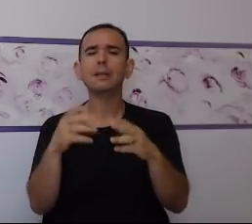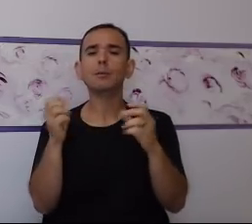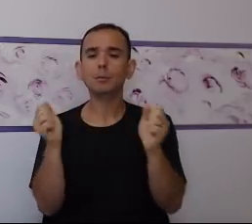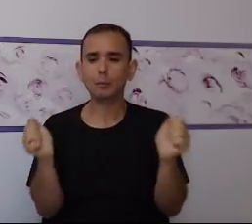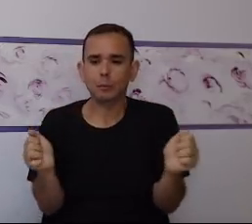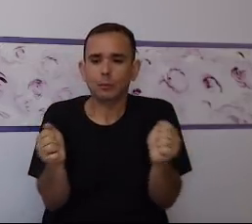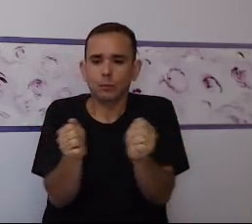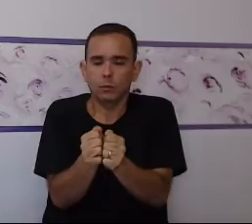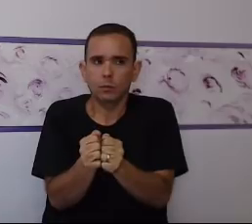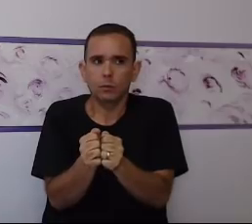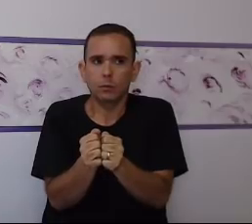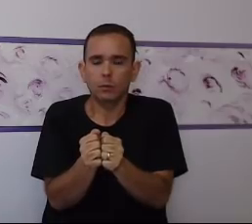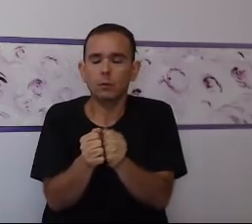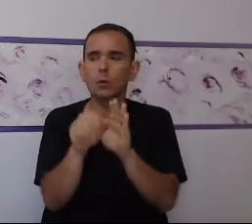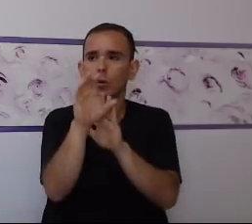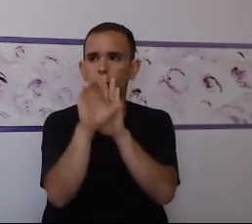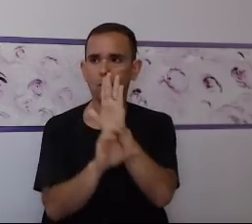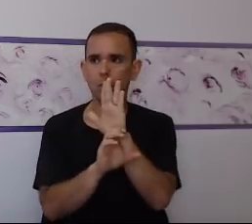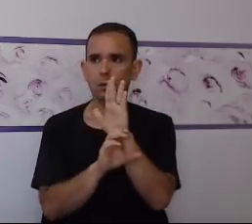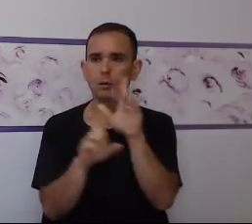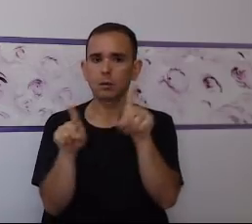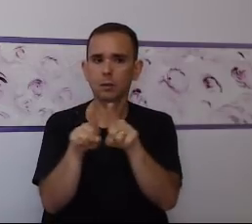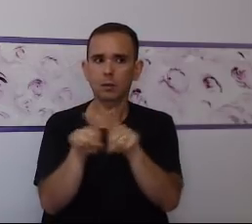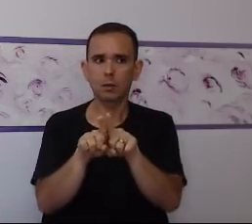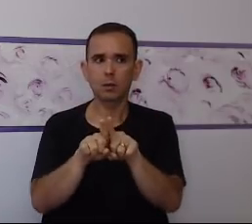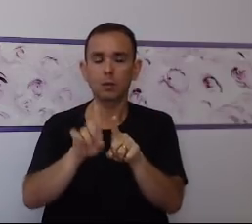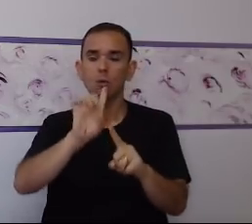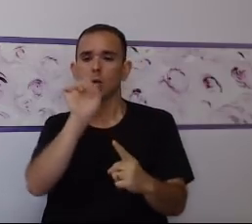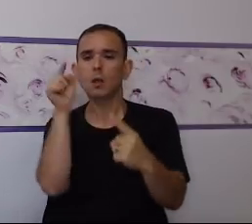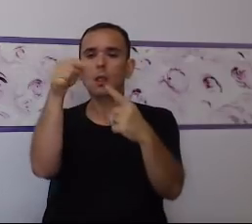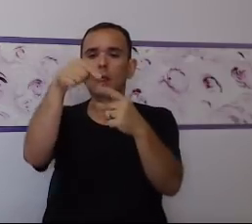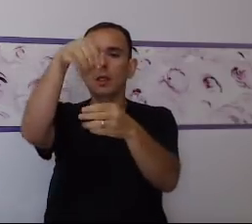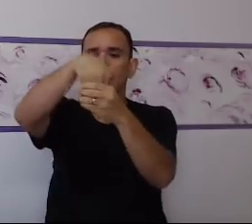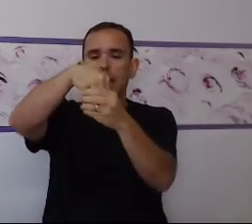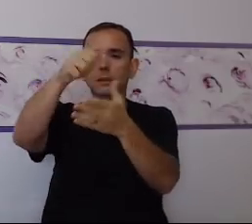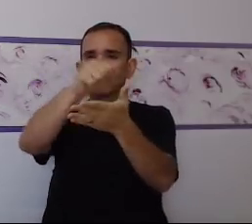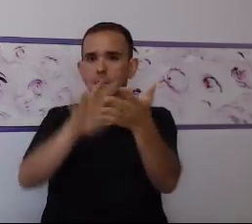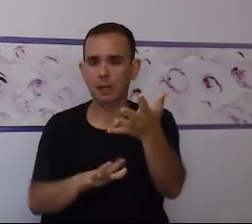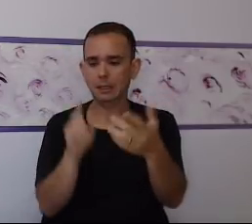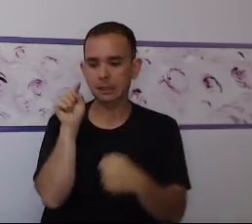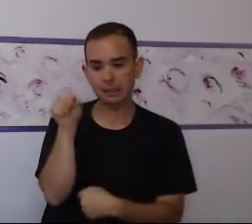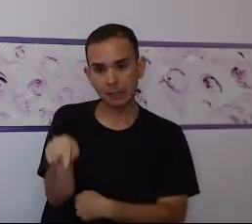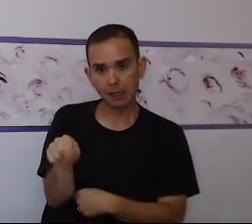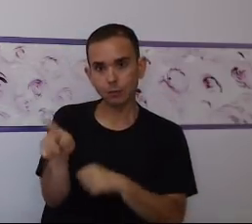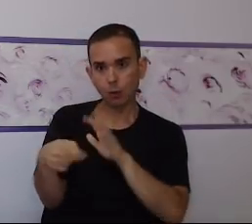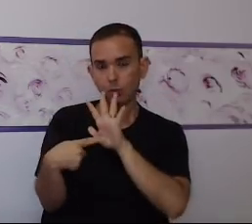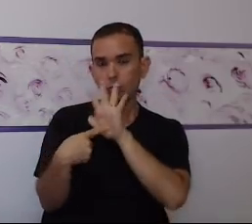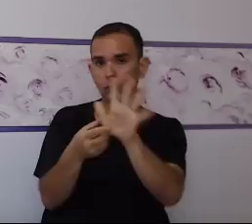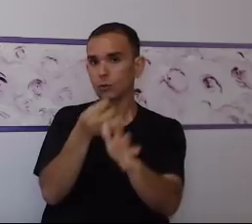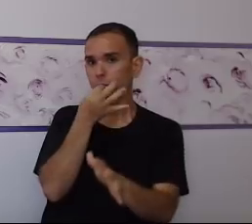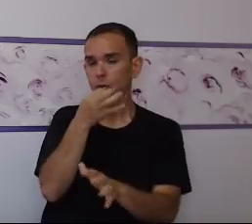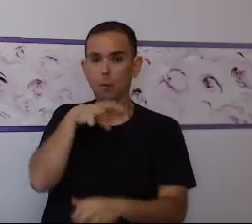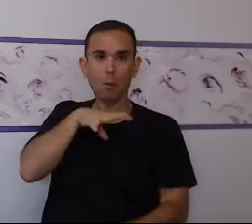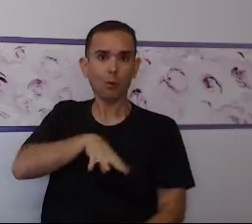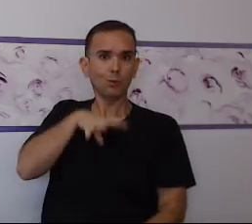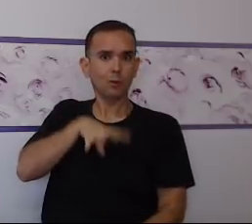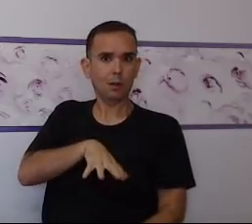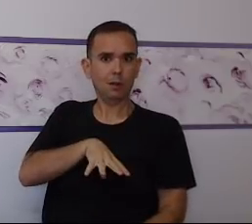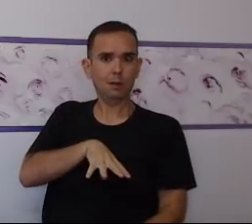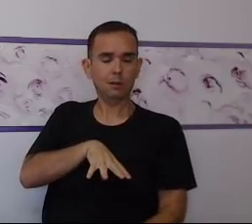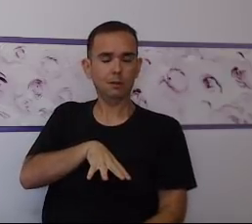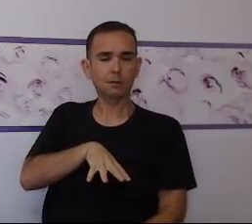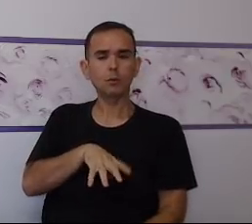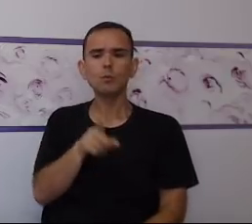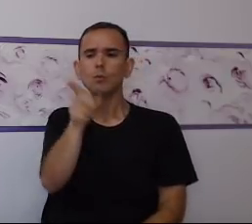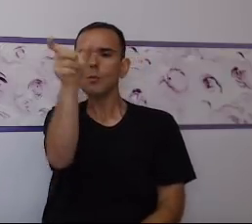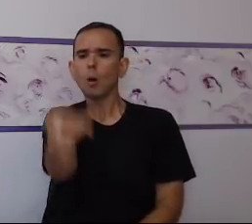andando junto com o currículo. E que dentro de uma atividade como essa, que foi proposta na língua portuguesa por